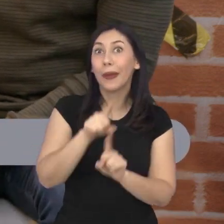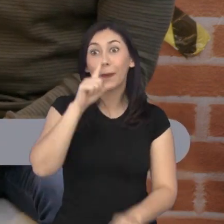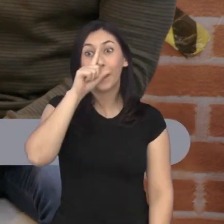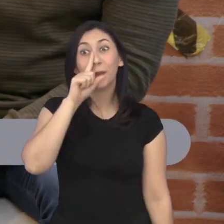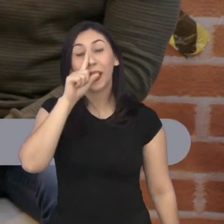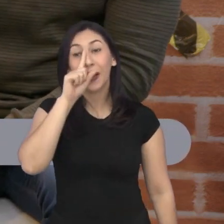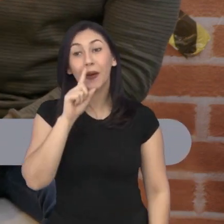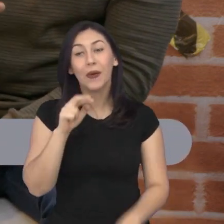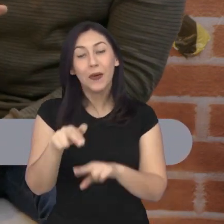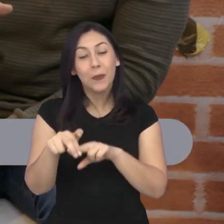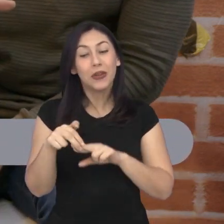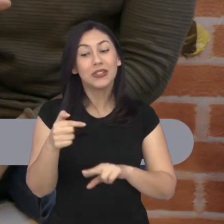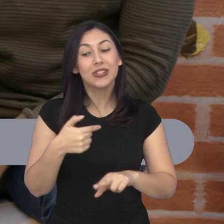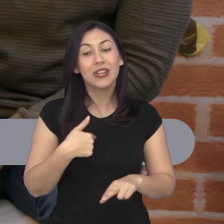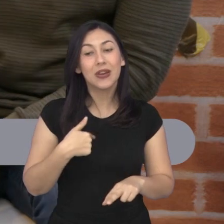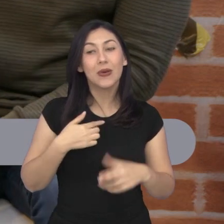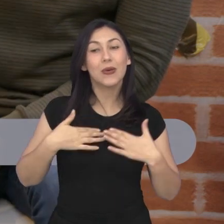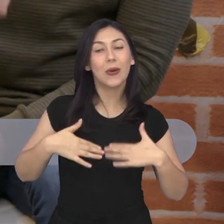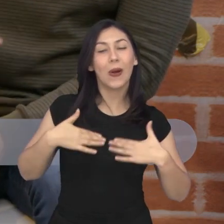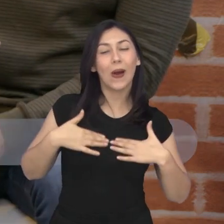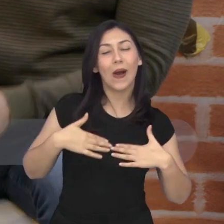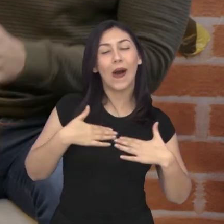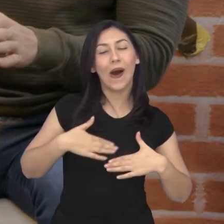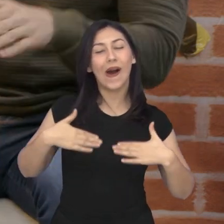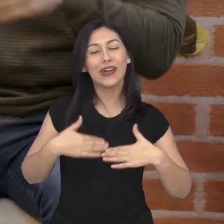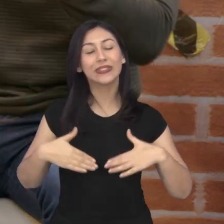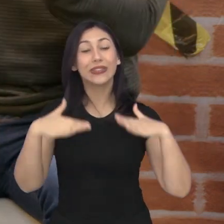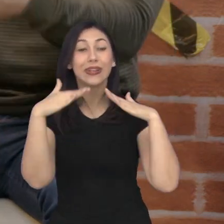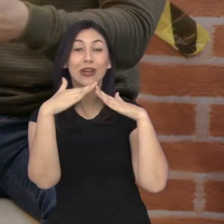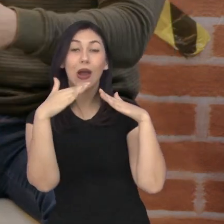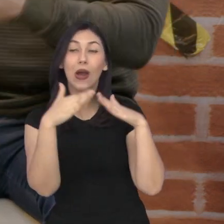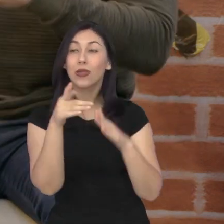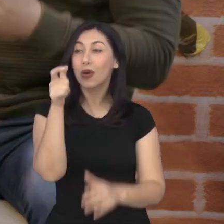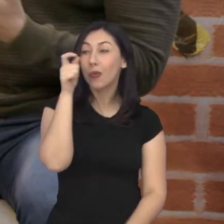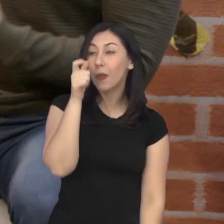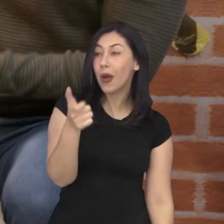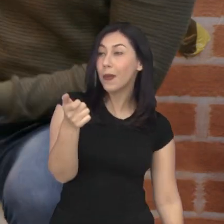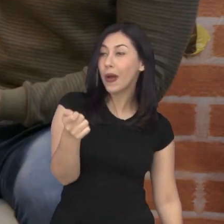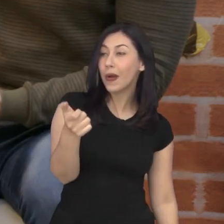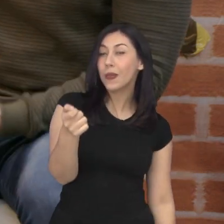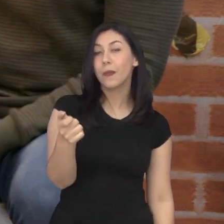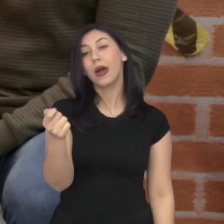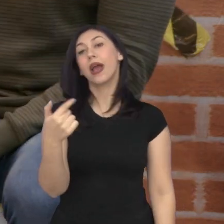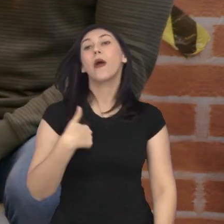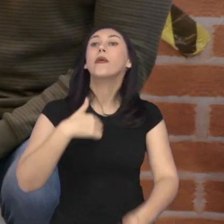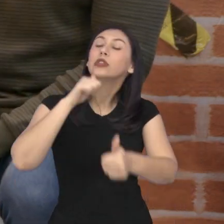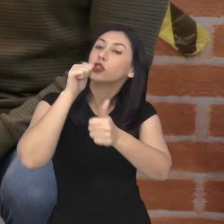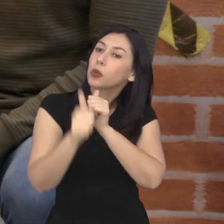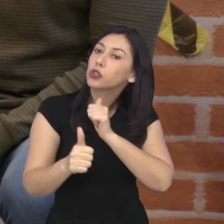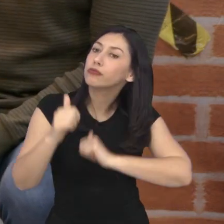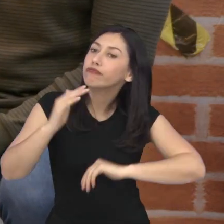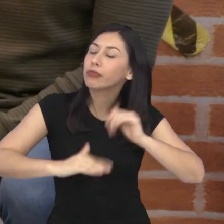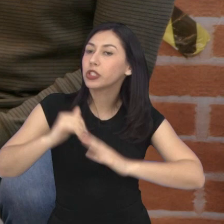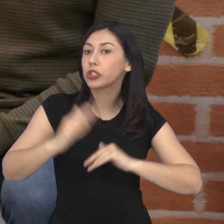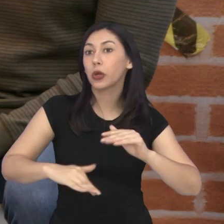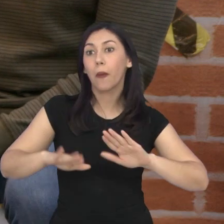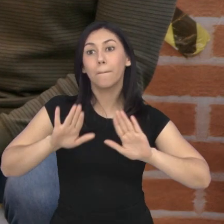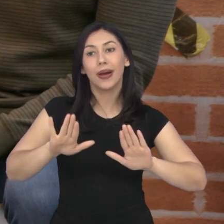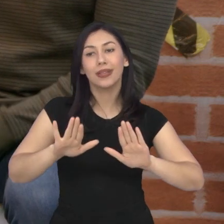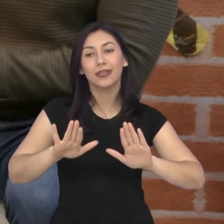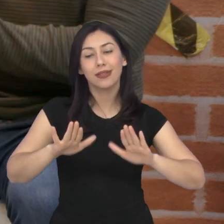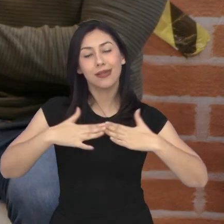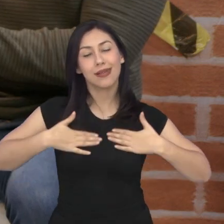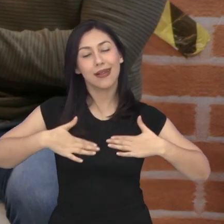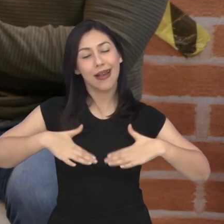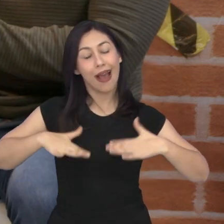Acho que é por isso que eu sou da turma que prefere ficar em casa, entendeu? Assistindo pela TV. Eu pratico esporte, não é nenhum radical, mas eu pratico esporte, só